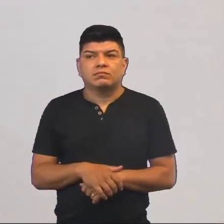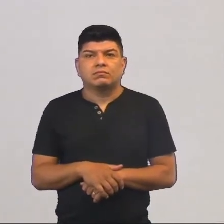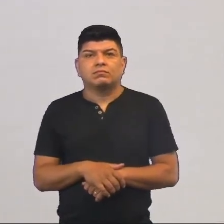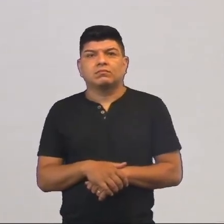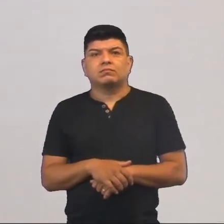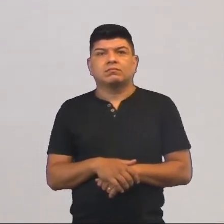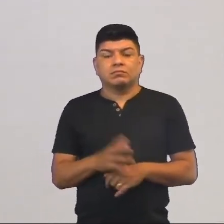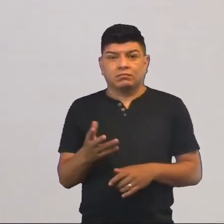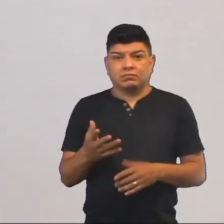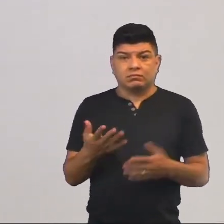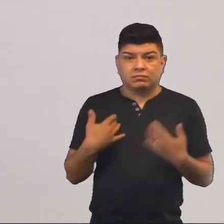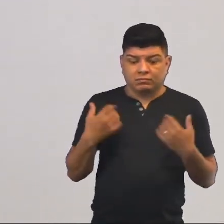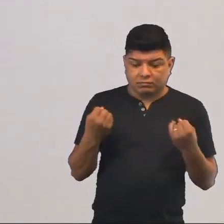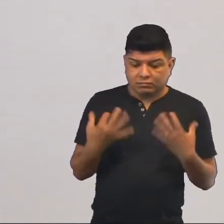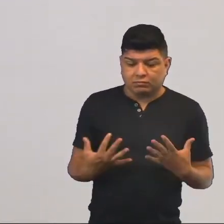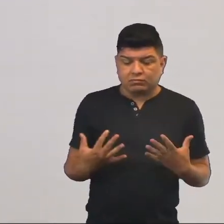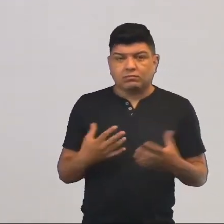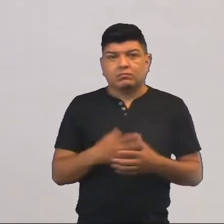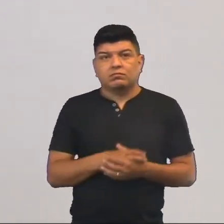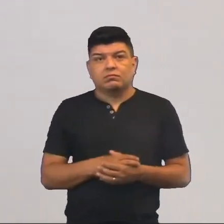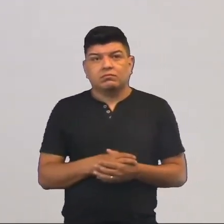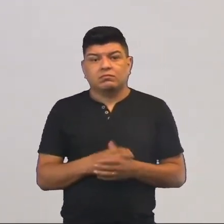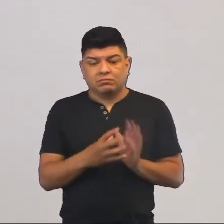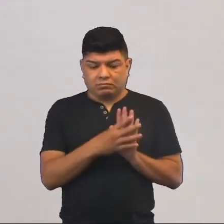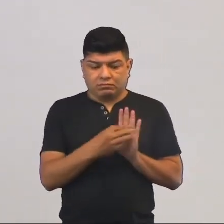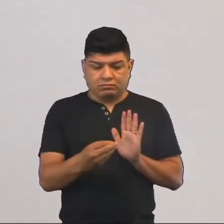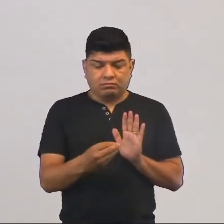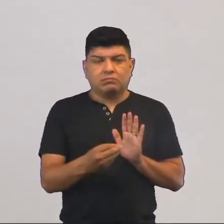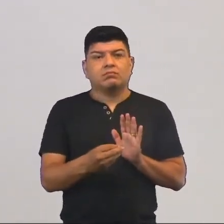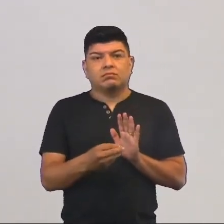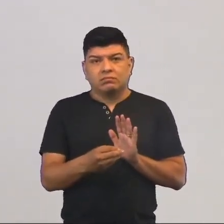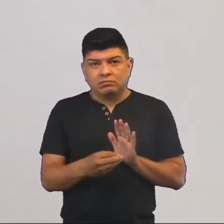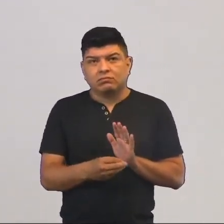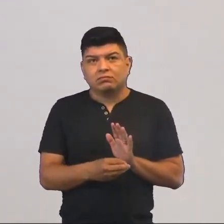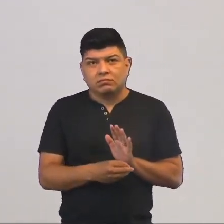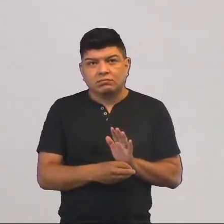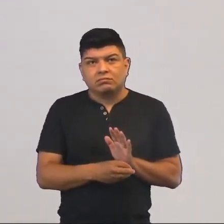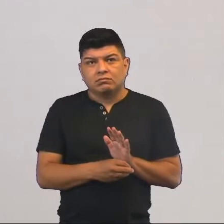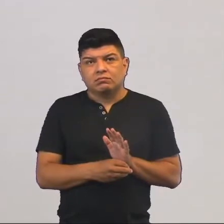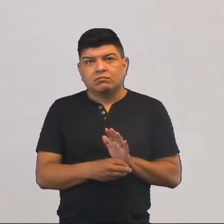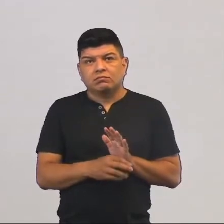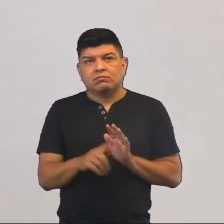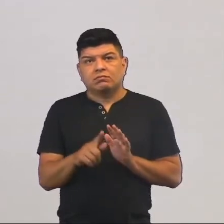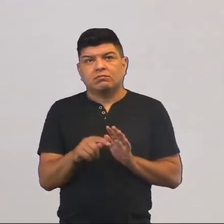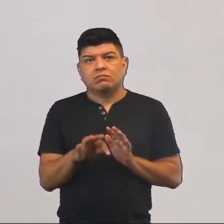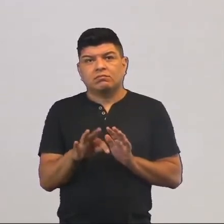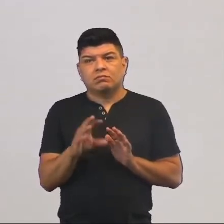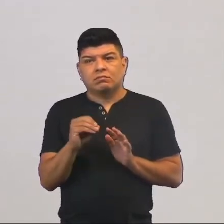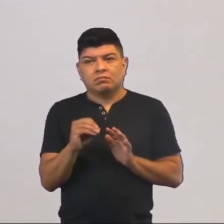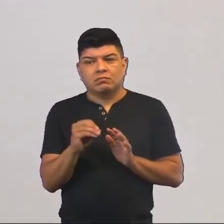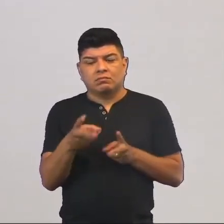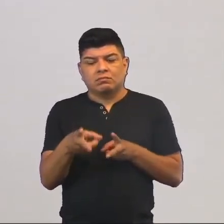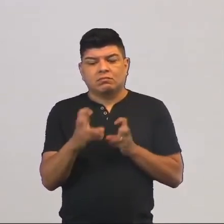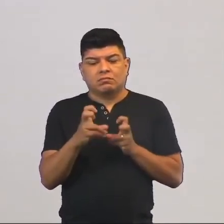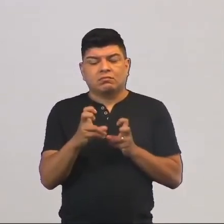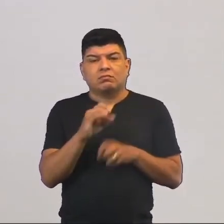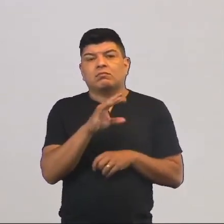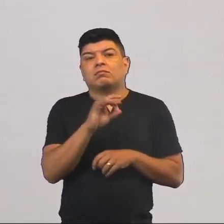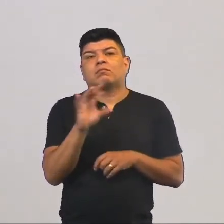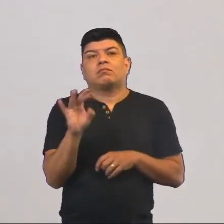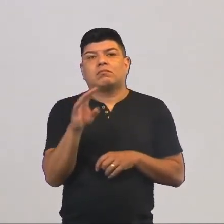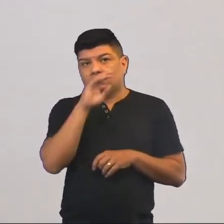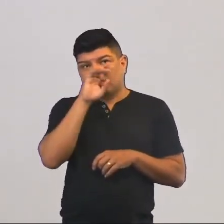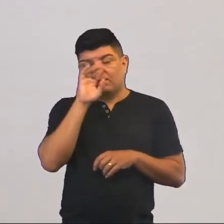Então, quando a gente fala, né, de símbolos, a gente fala de glifos, a gente percebe que